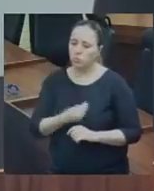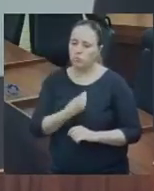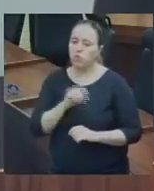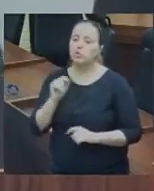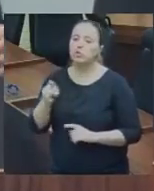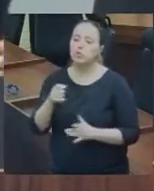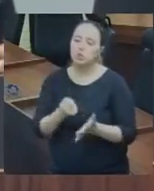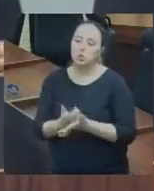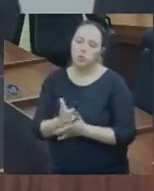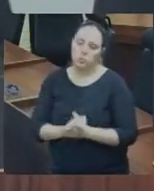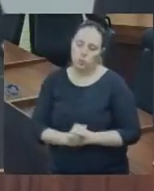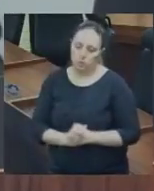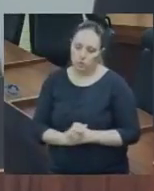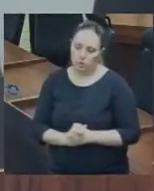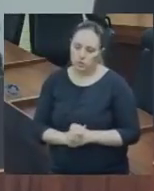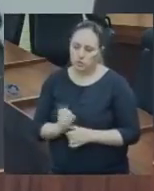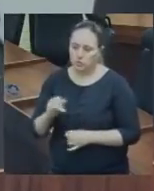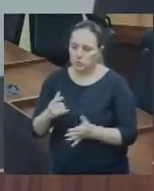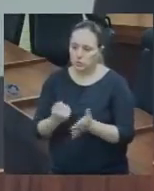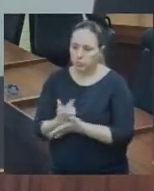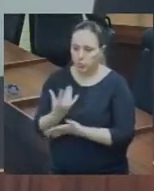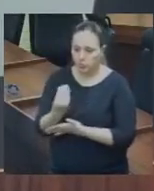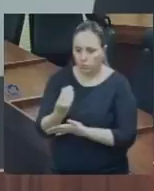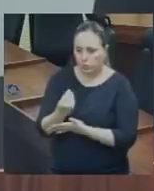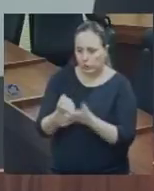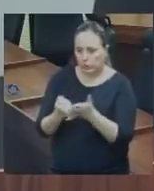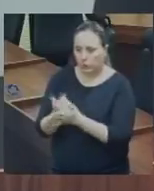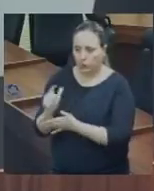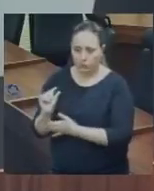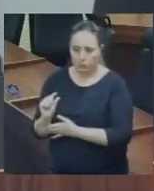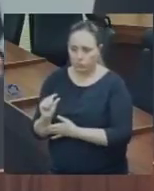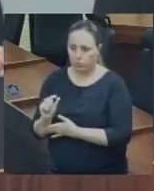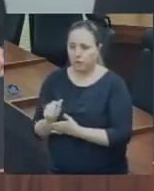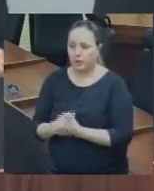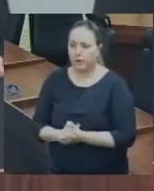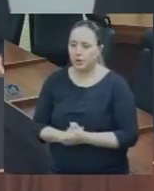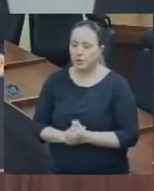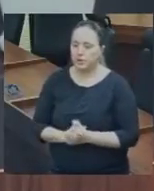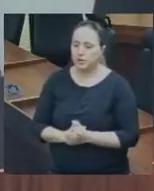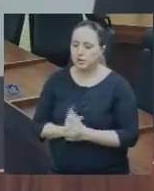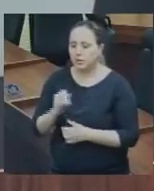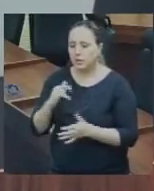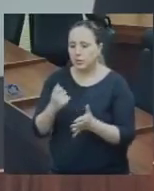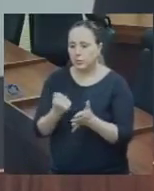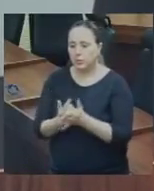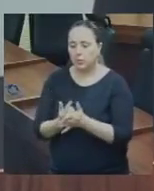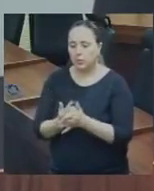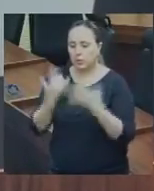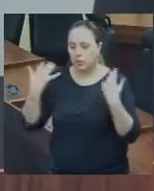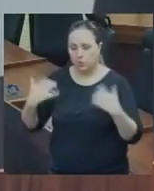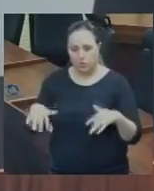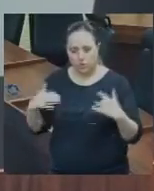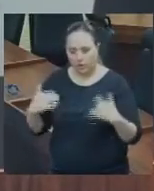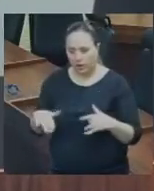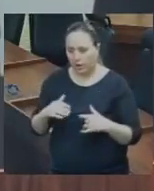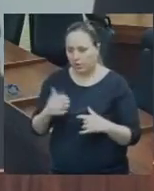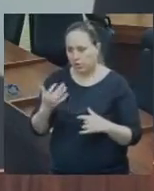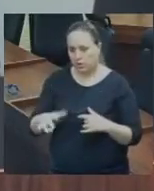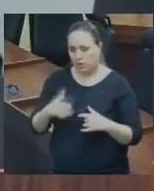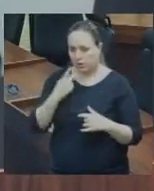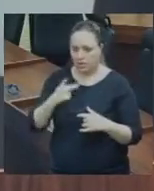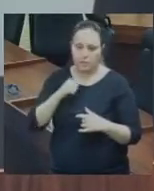comprando se você andou comprando muito se você andou comprando pouco se você fez uma compra um pouco mais alta que se não queria falar para